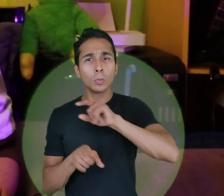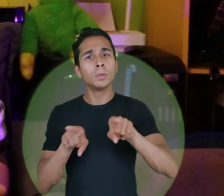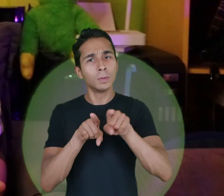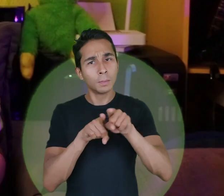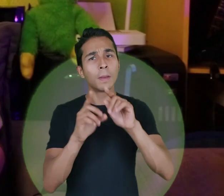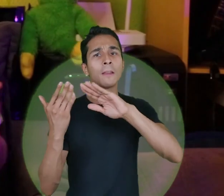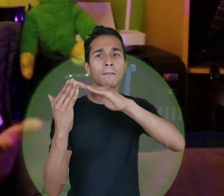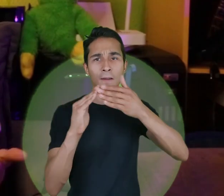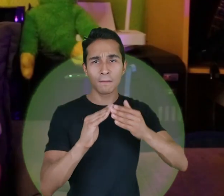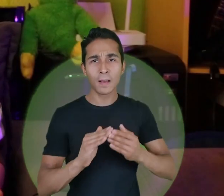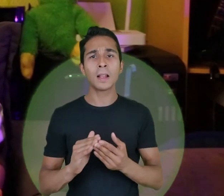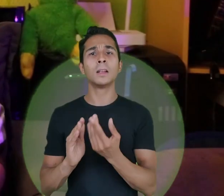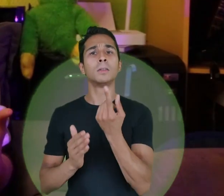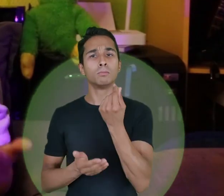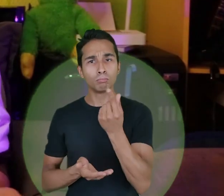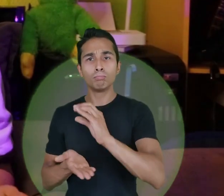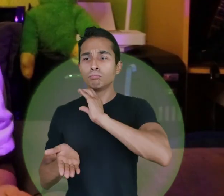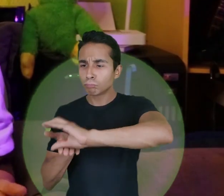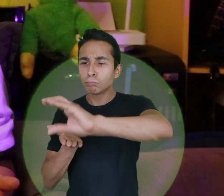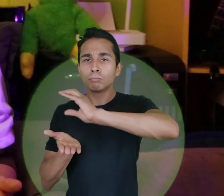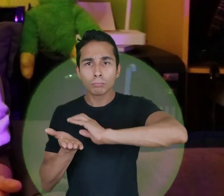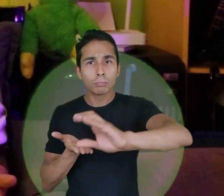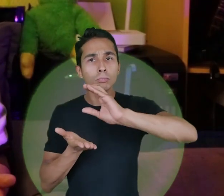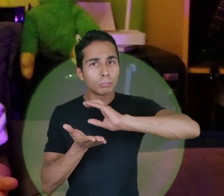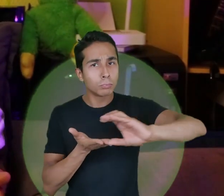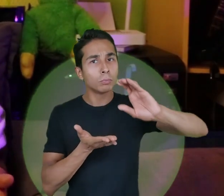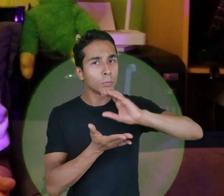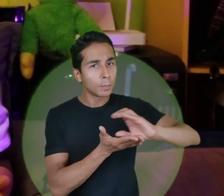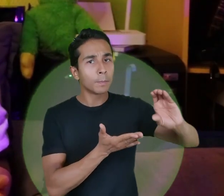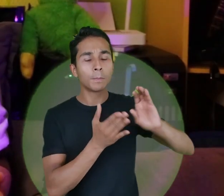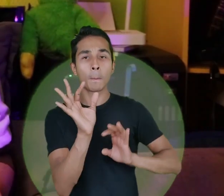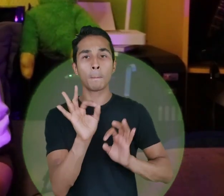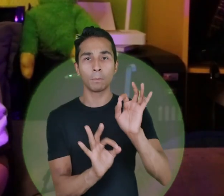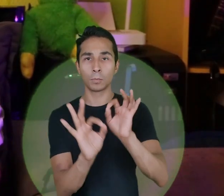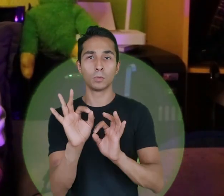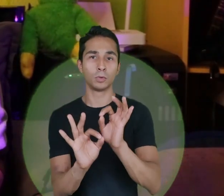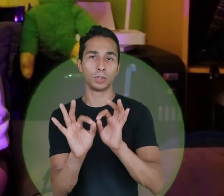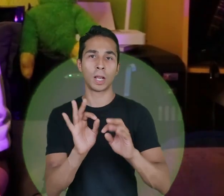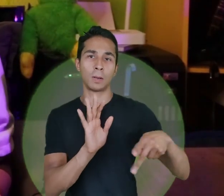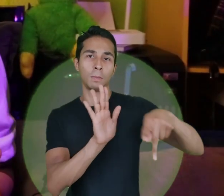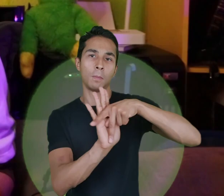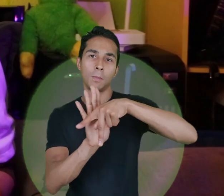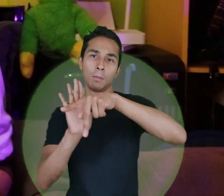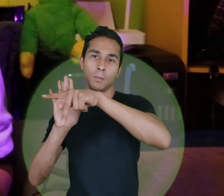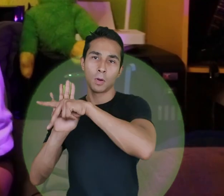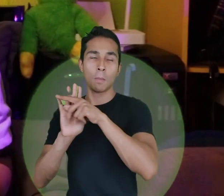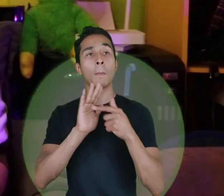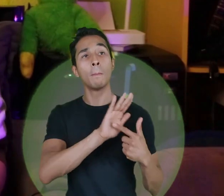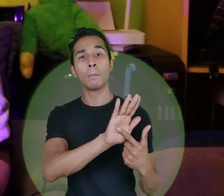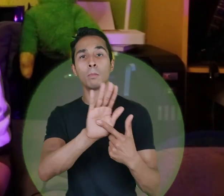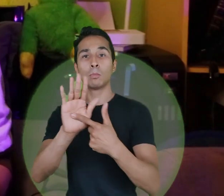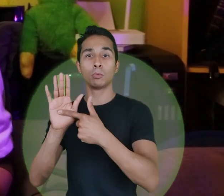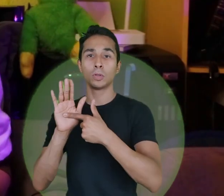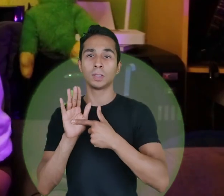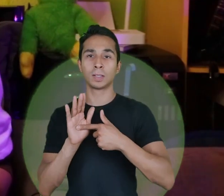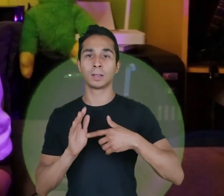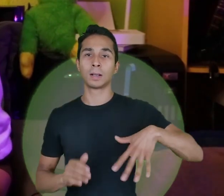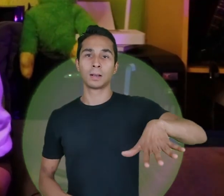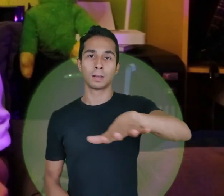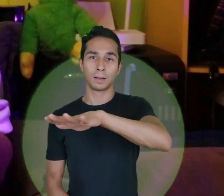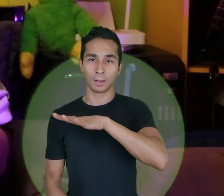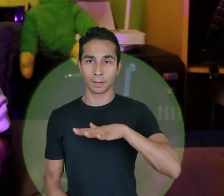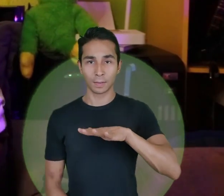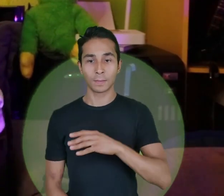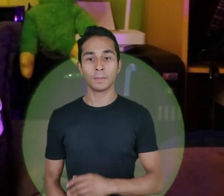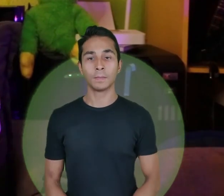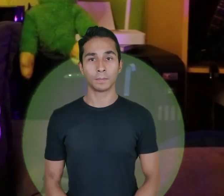na periferia, né, tipo, sendo contemplada, mas projetos acontecendo, projetos sendo mostrados aí em outras cidades, em outras regiões da